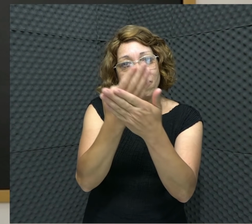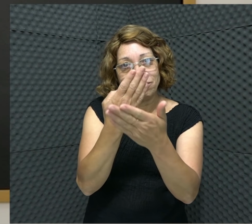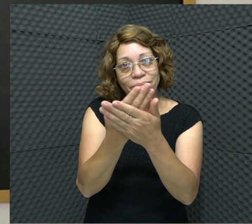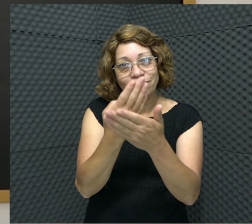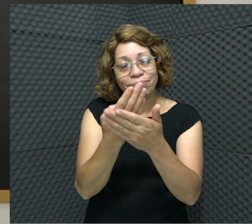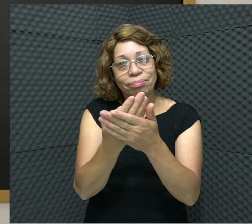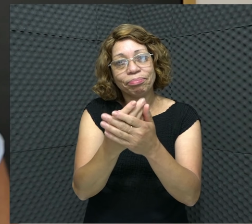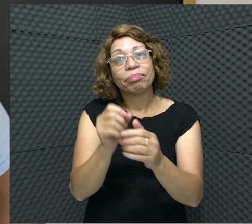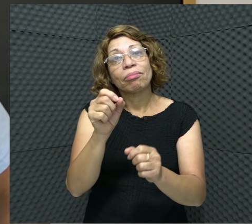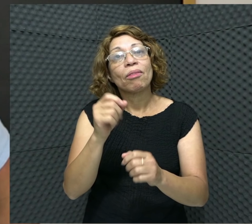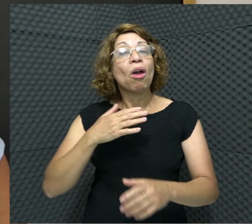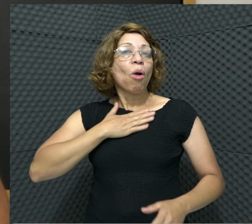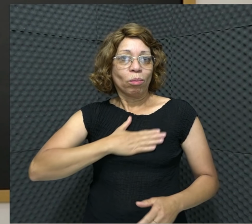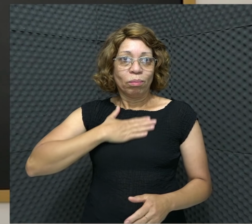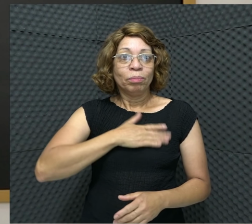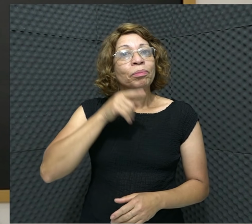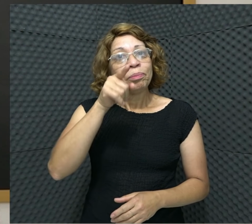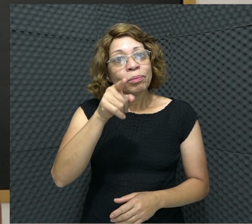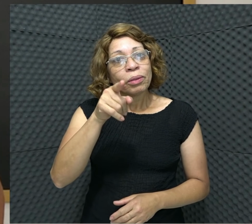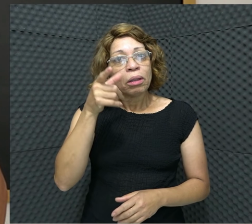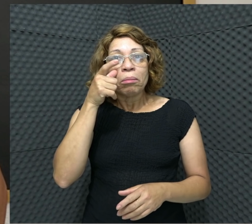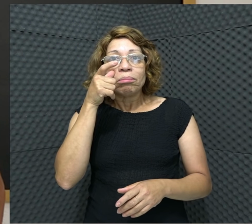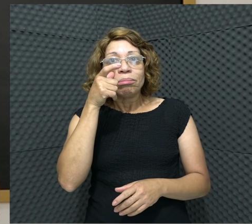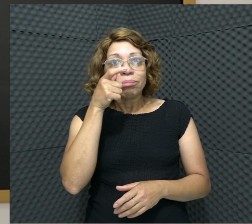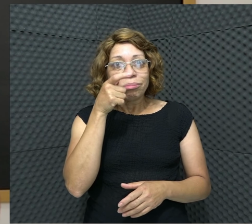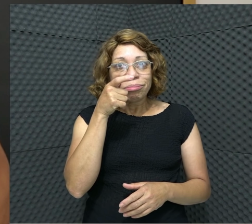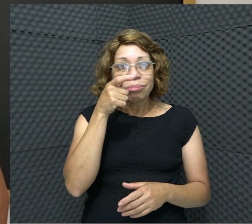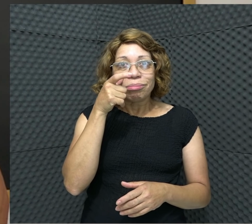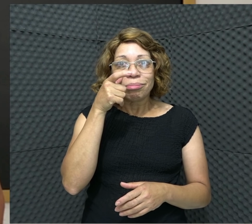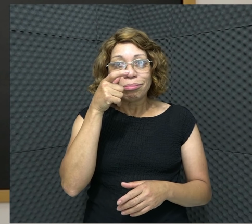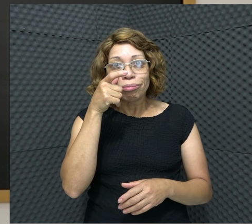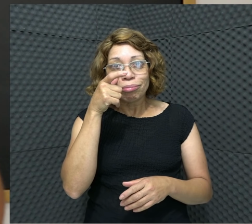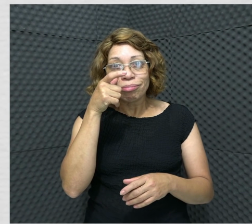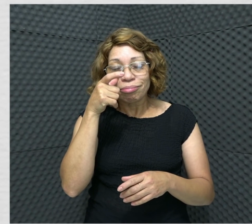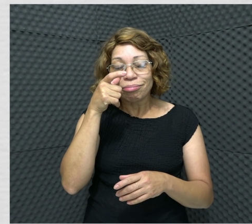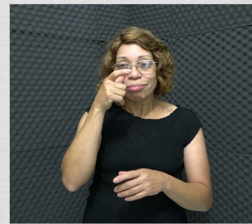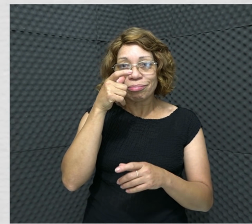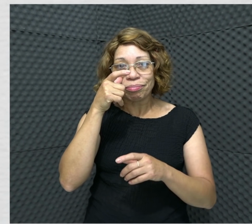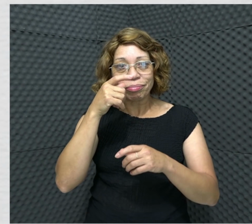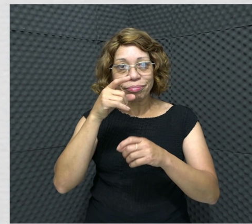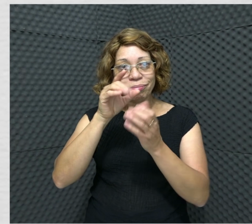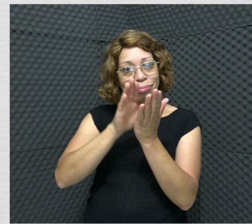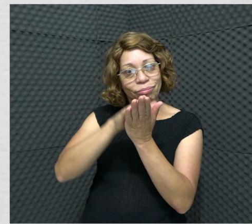aulas? Eu gostaria que você desse uma olhada na sua tela,